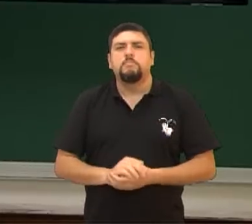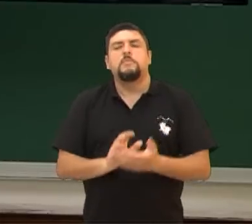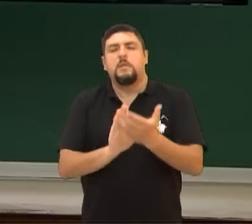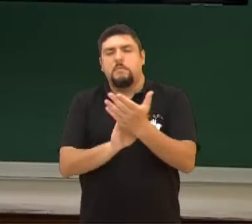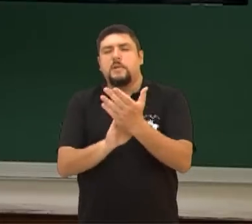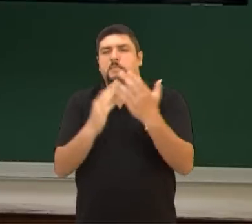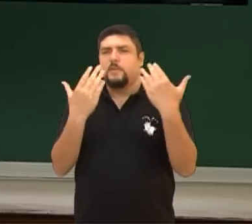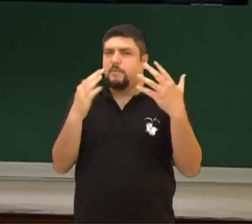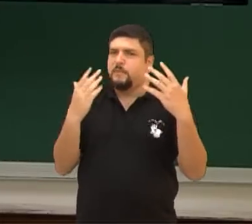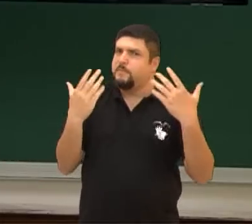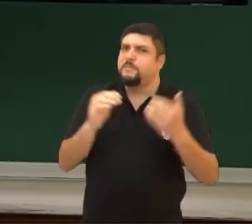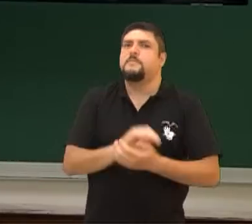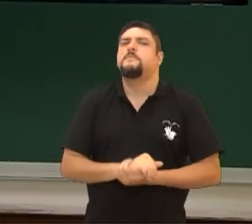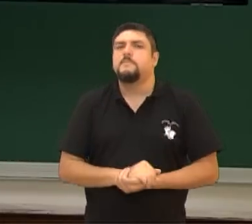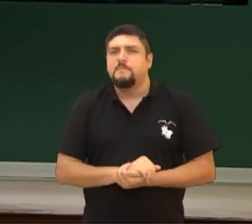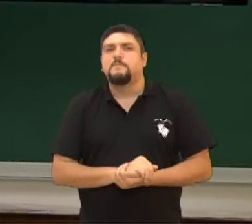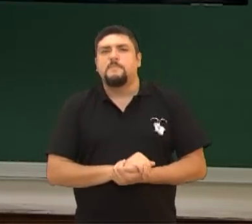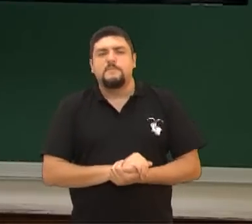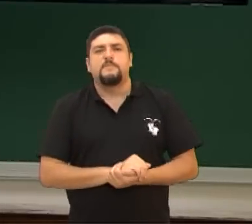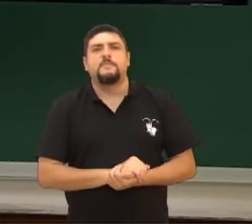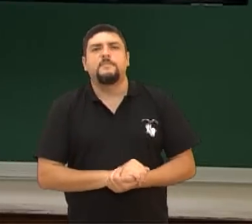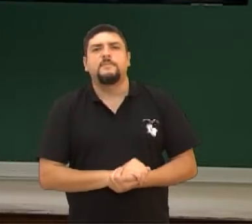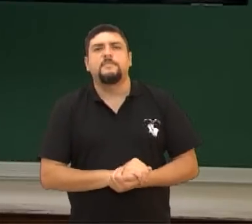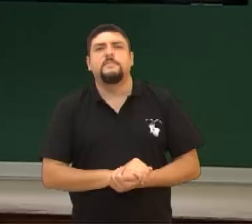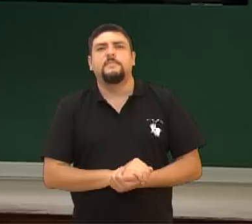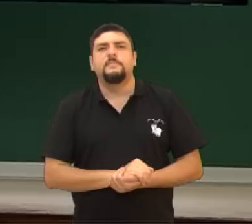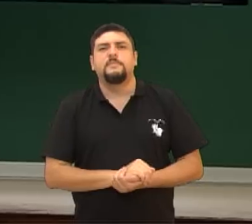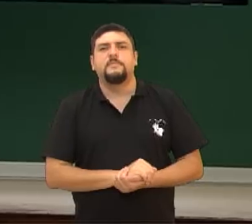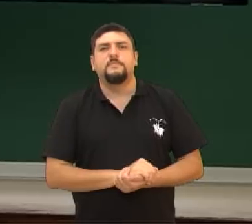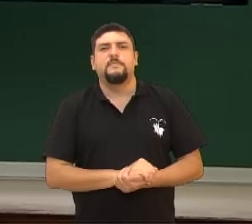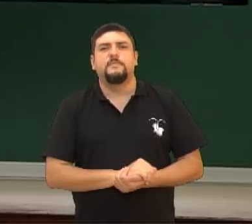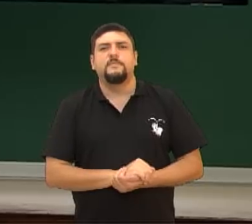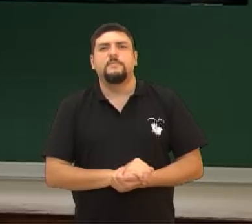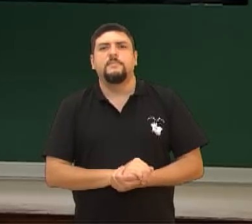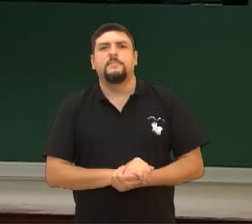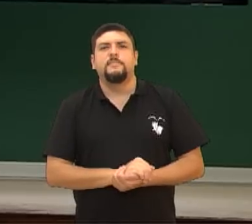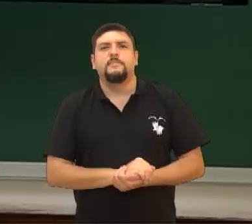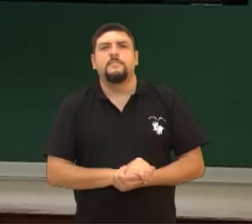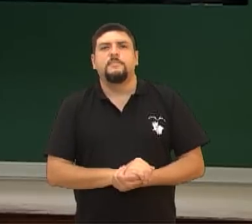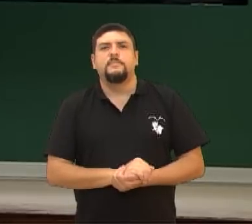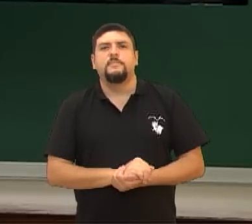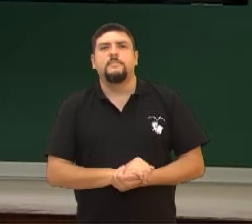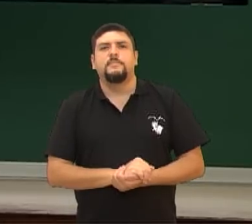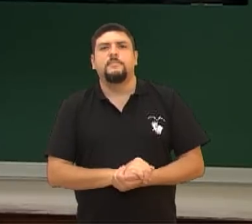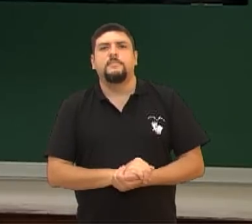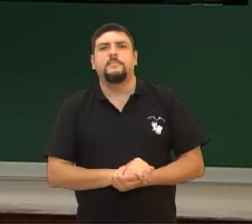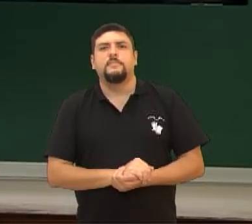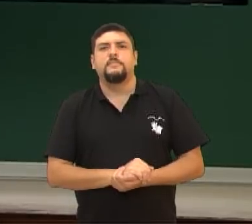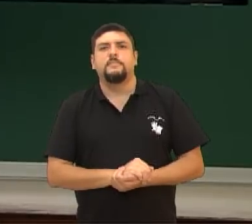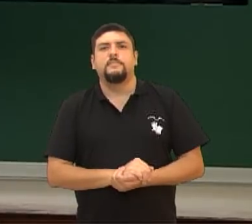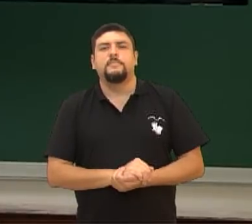tem essas medidas aí. Vamos lá, pessoal? Continuando?